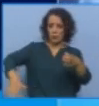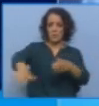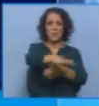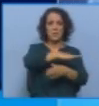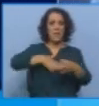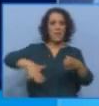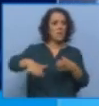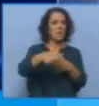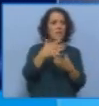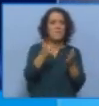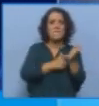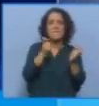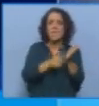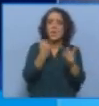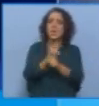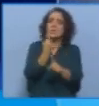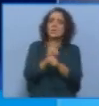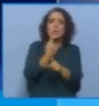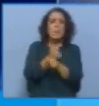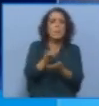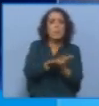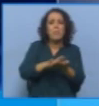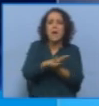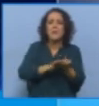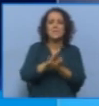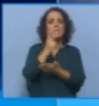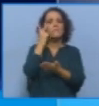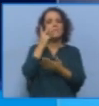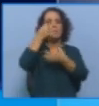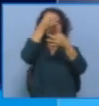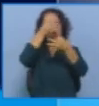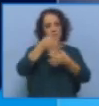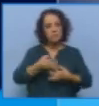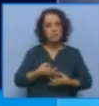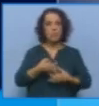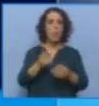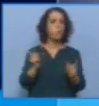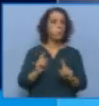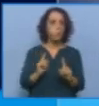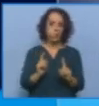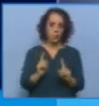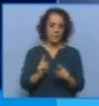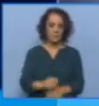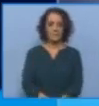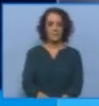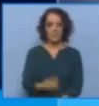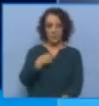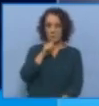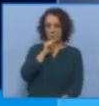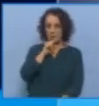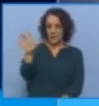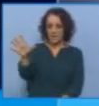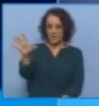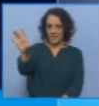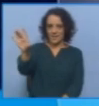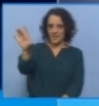têm suficiente para viver de uma maneira digna, solta. Posso continuar aqui o discurso